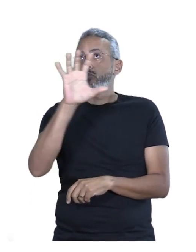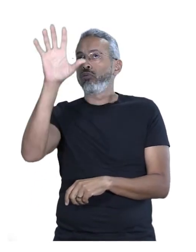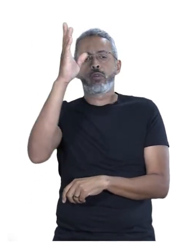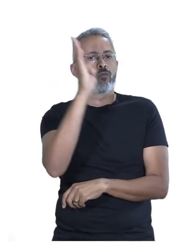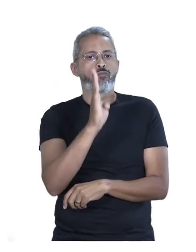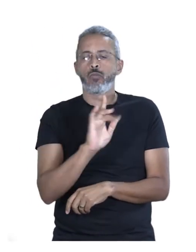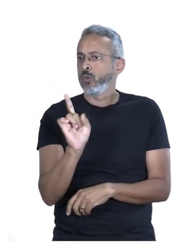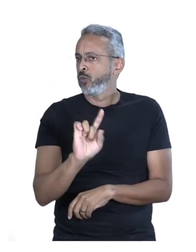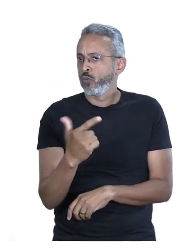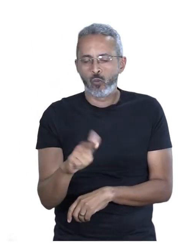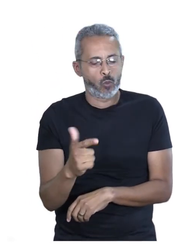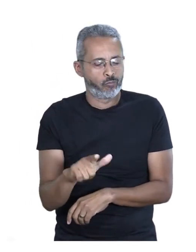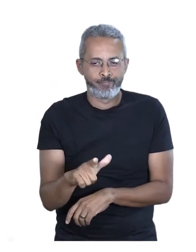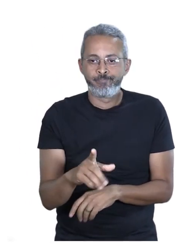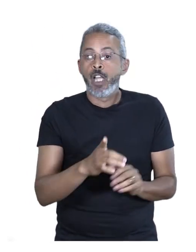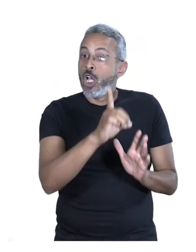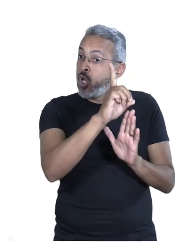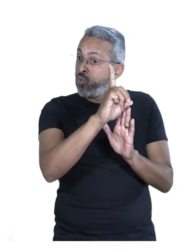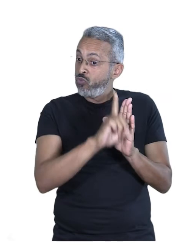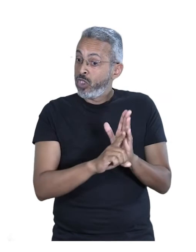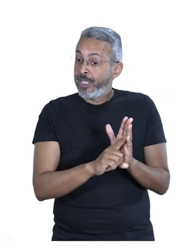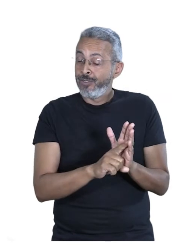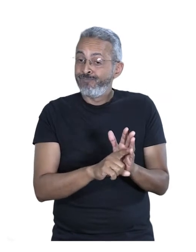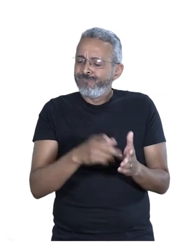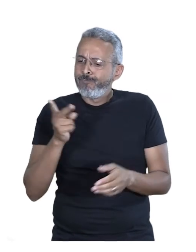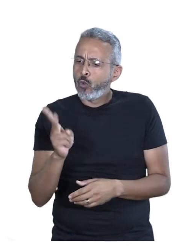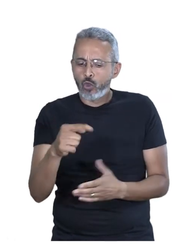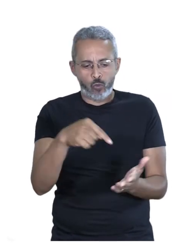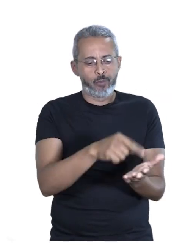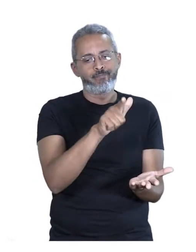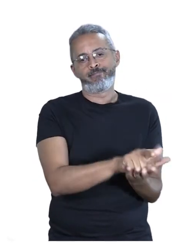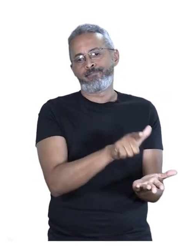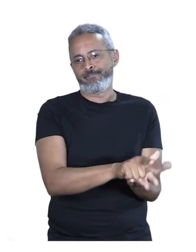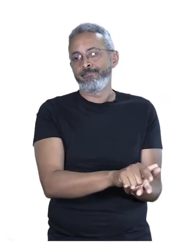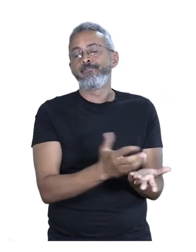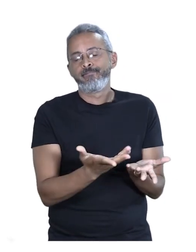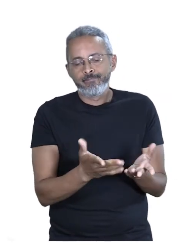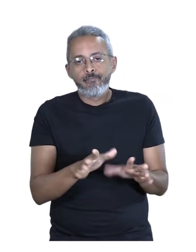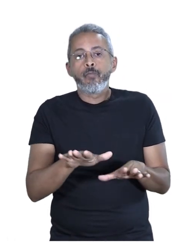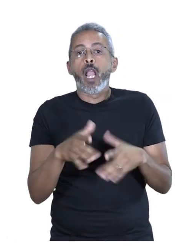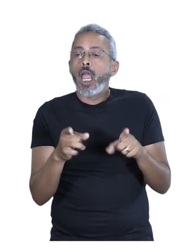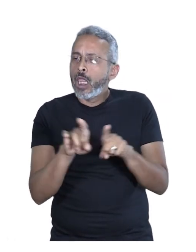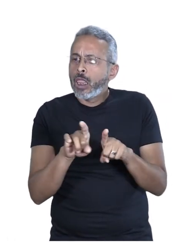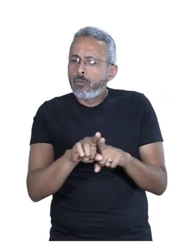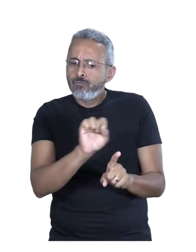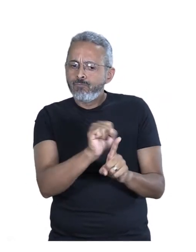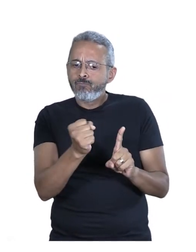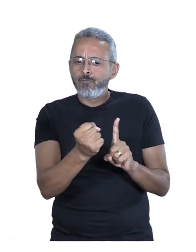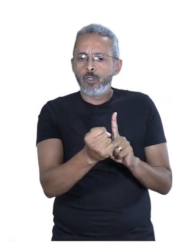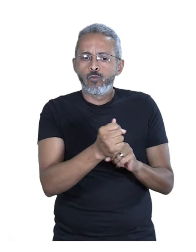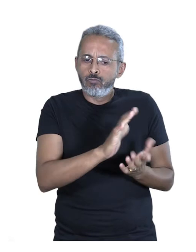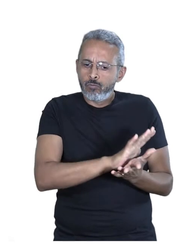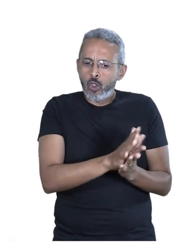nacional, fazendo os direitos permanecerem no papel. Outro sim, o preconceito da sociedade ainda é um grande